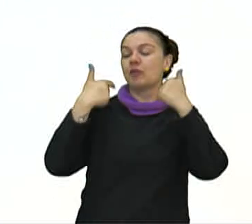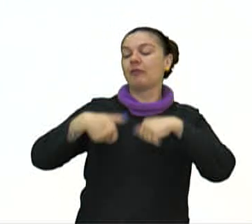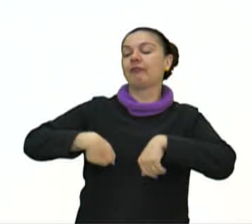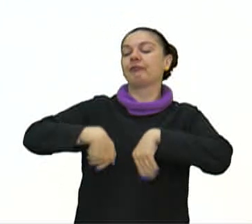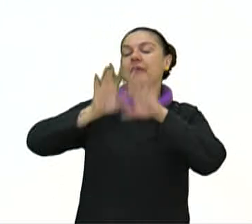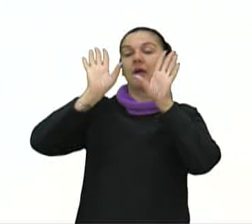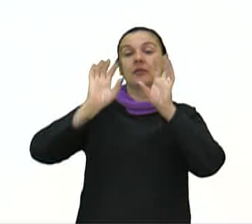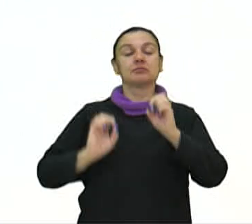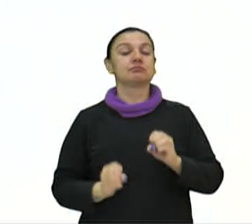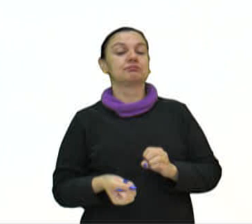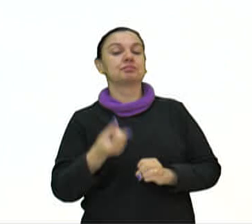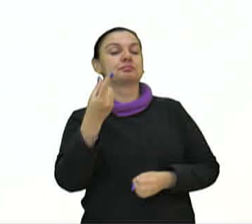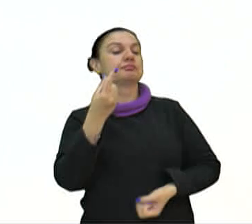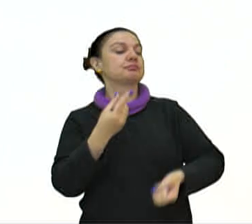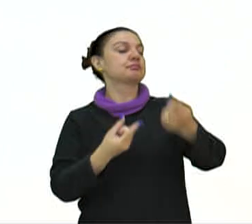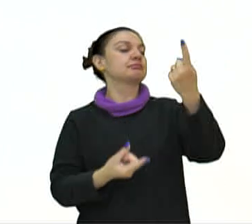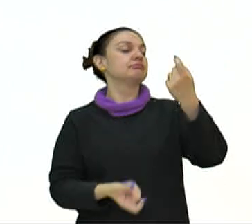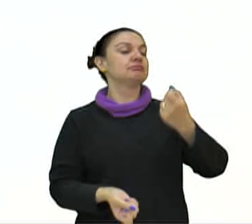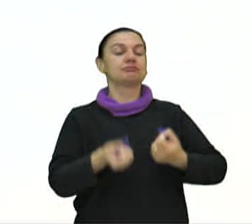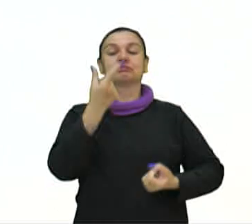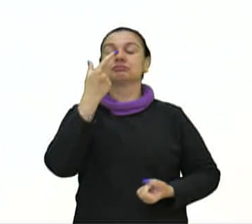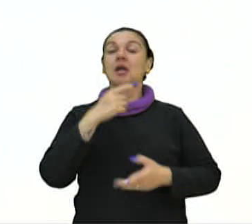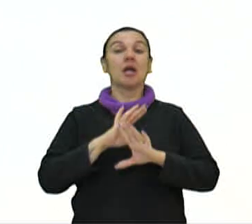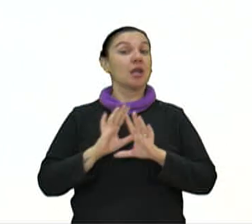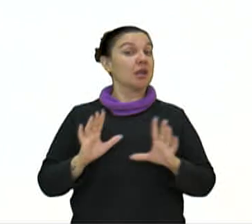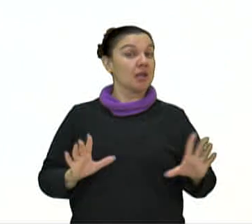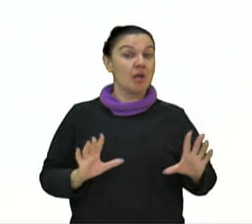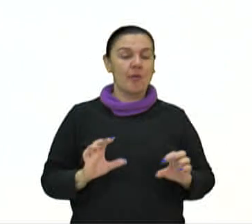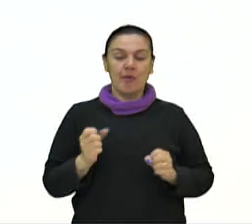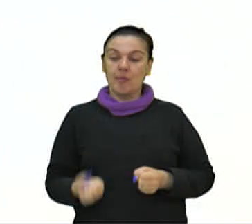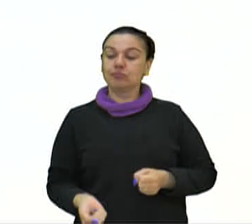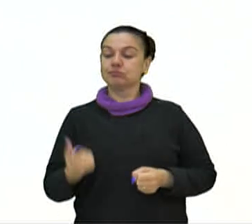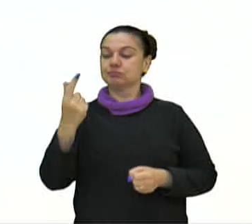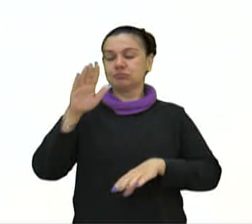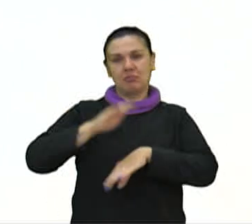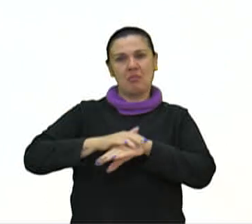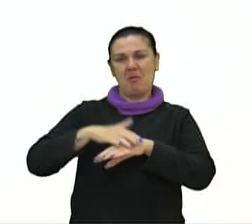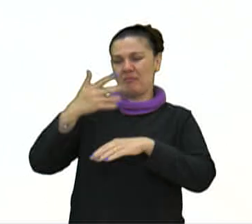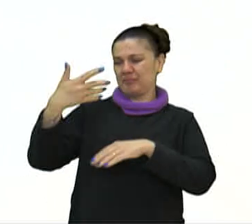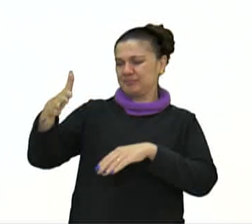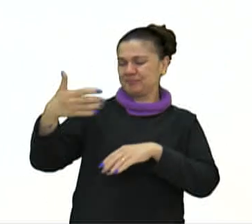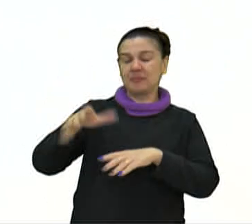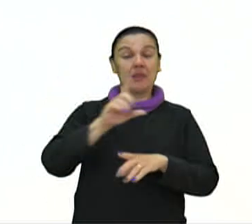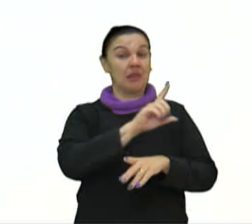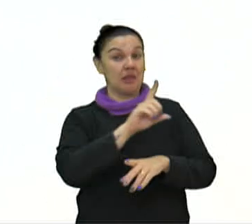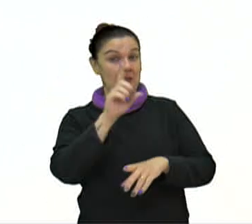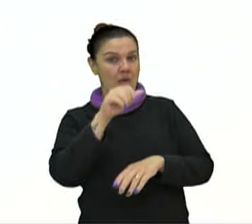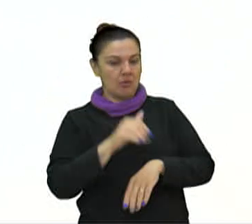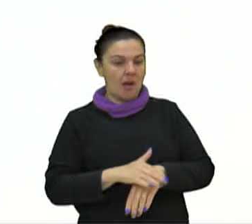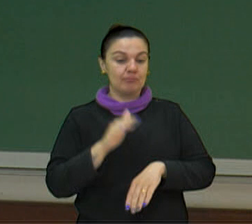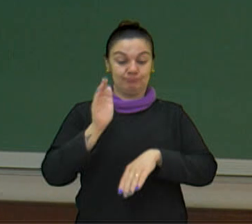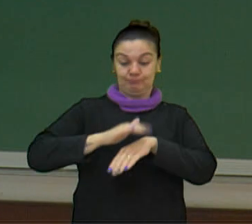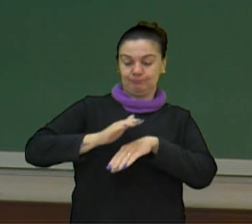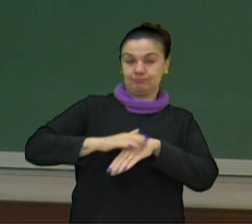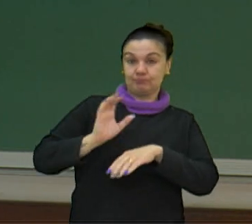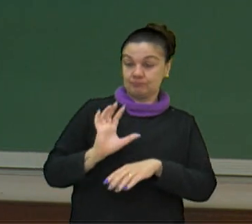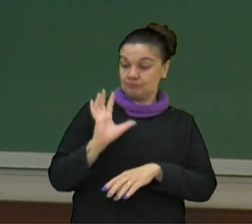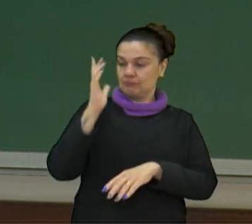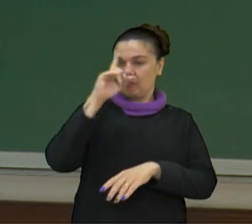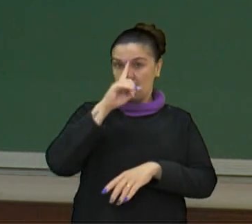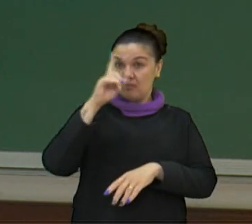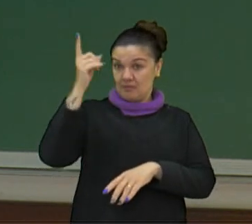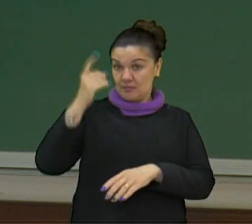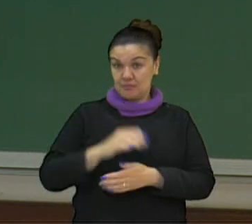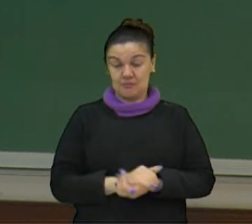arbitrária, que as coisas são a causa de si mesmas, né? A única causa de si mesma é Deus.